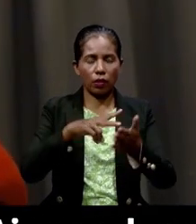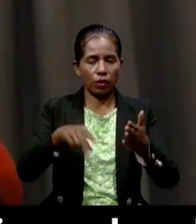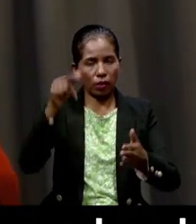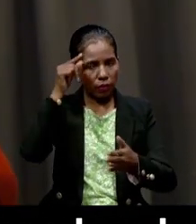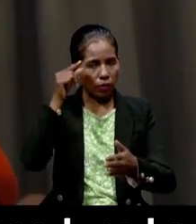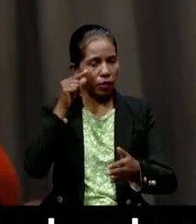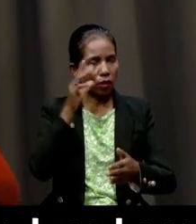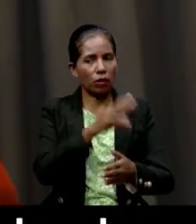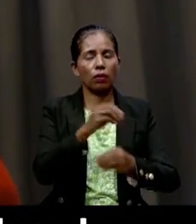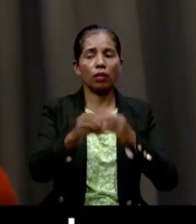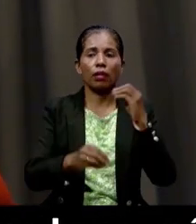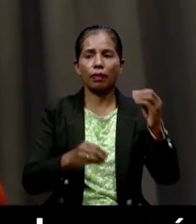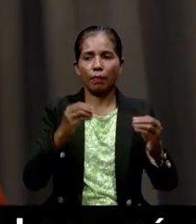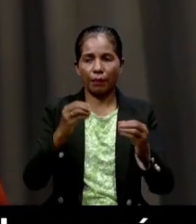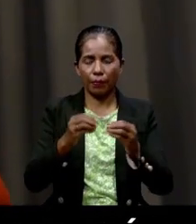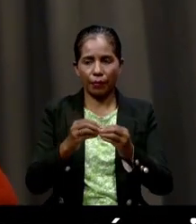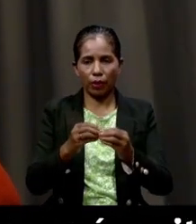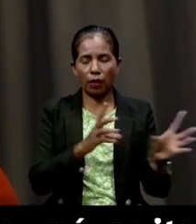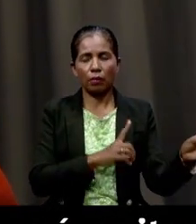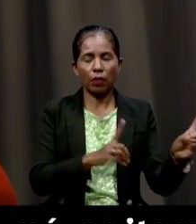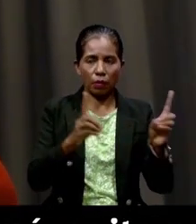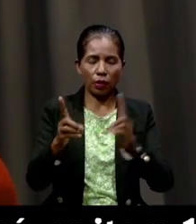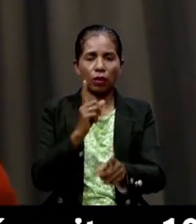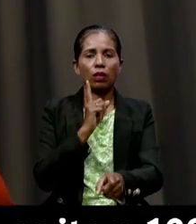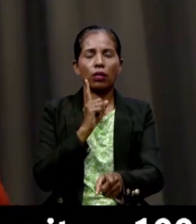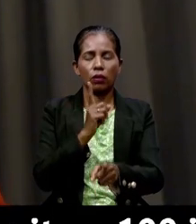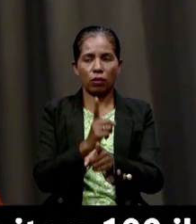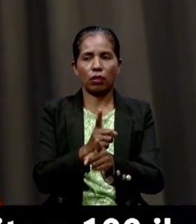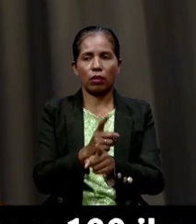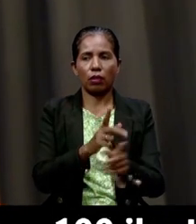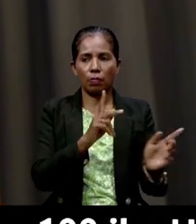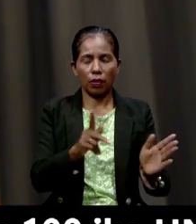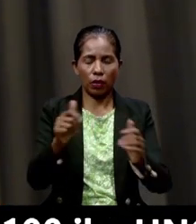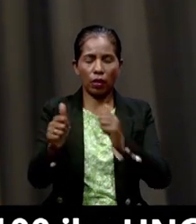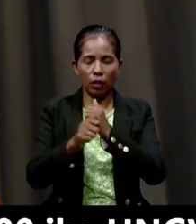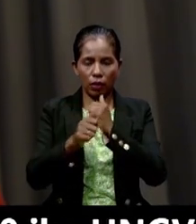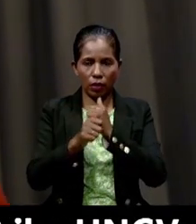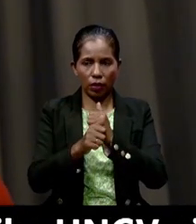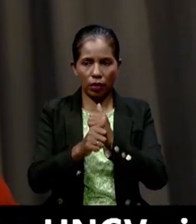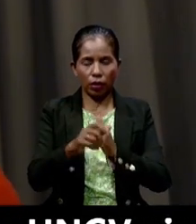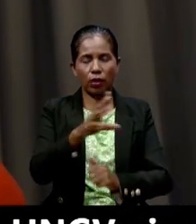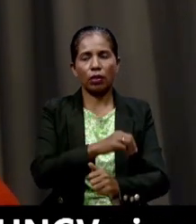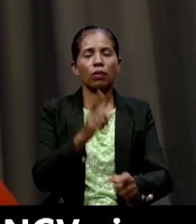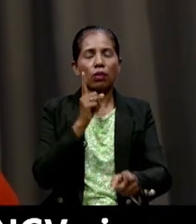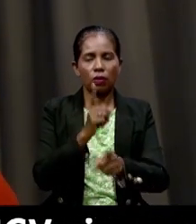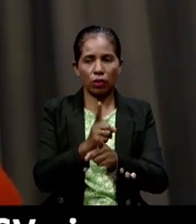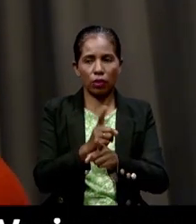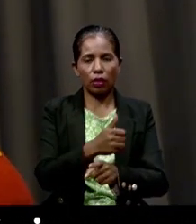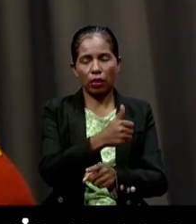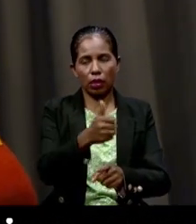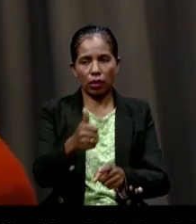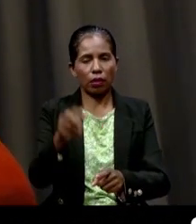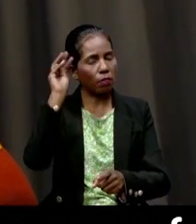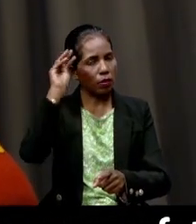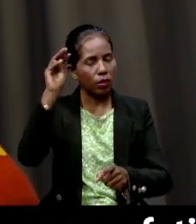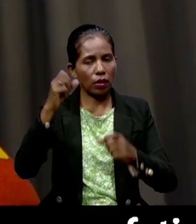ne, katak, implementa duni tuir plano ação ne be, tuir pilar hirak ne kalai. Idida kalu, ministério